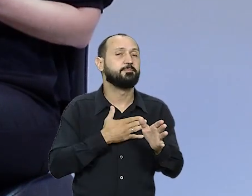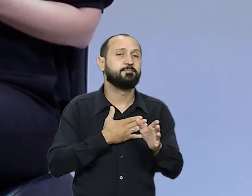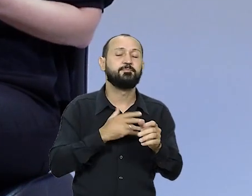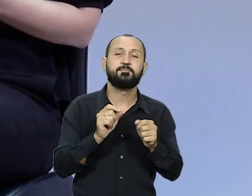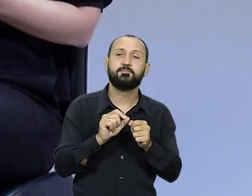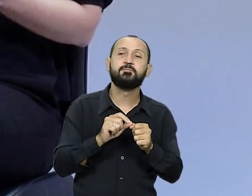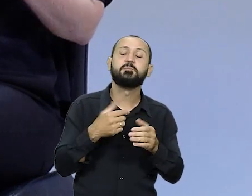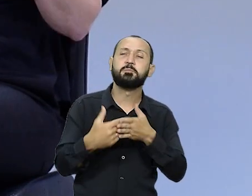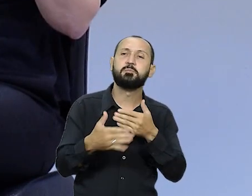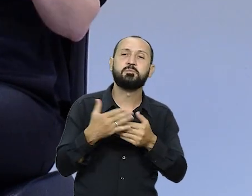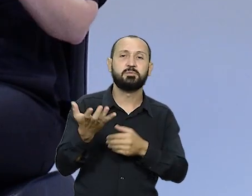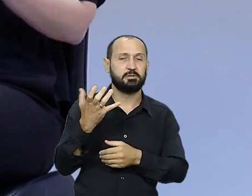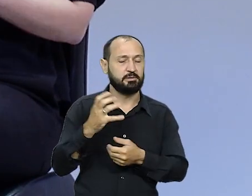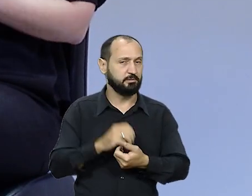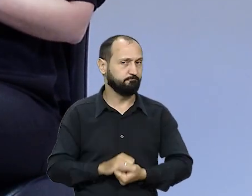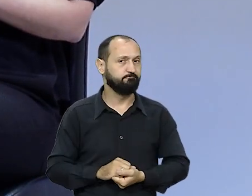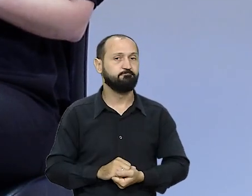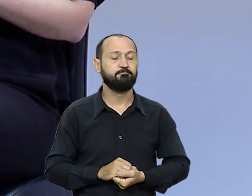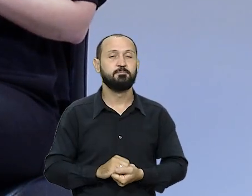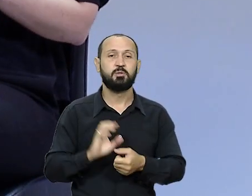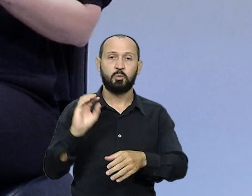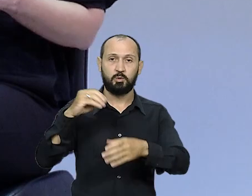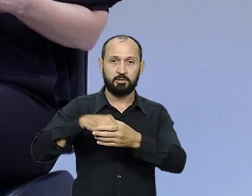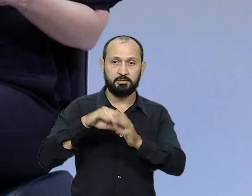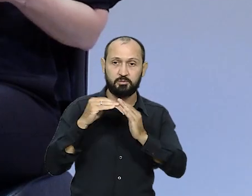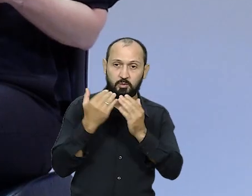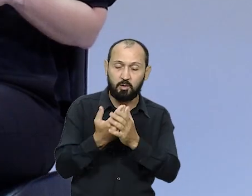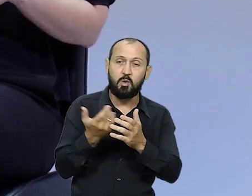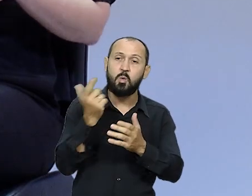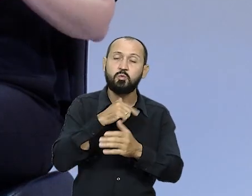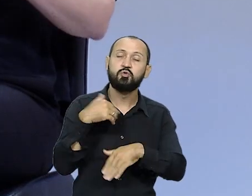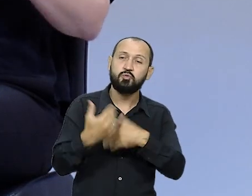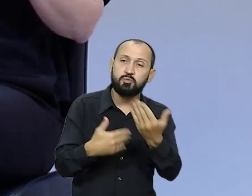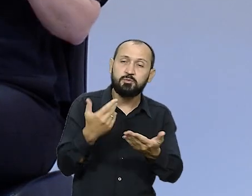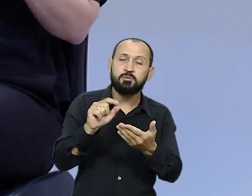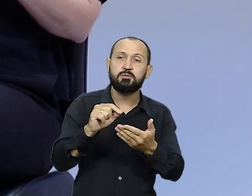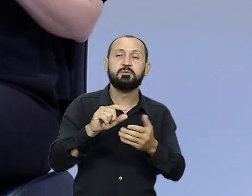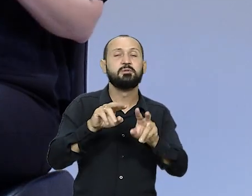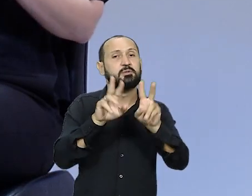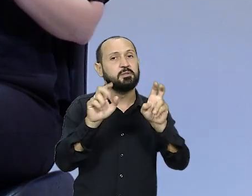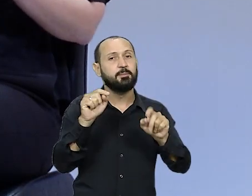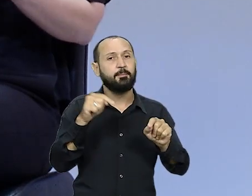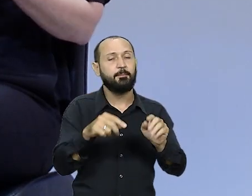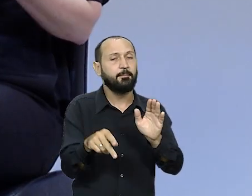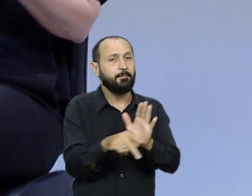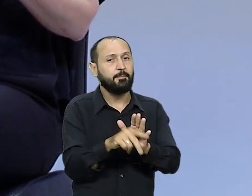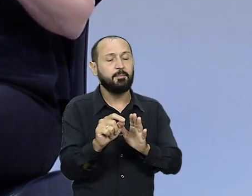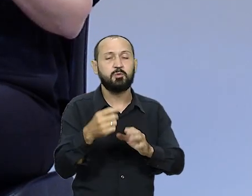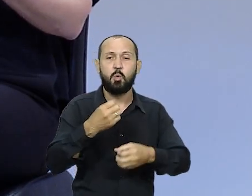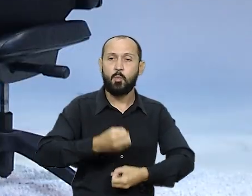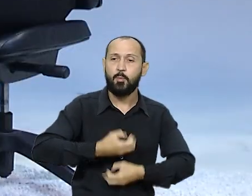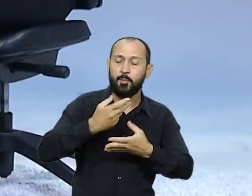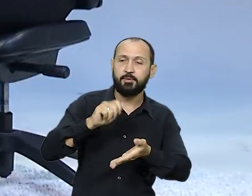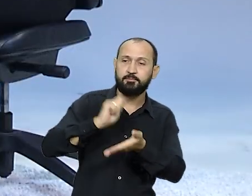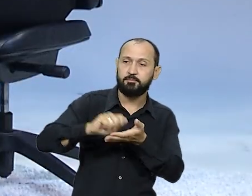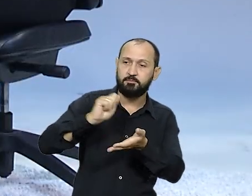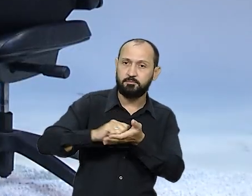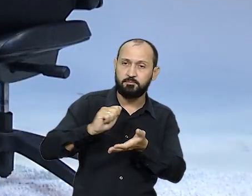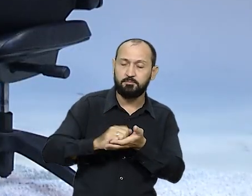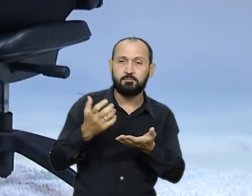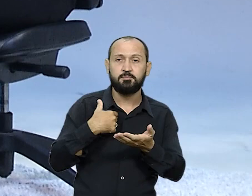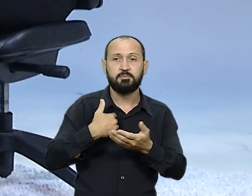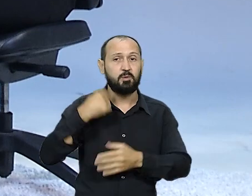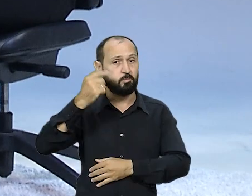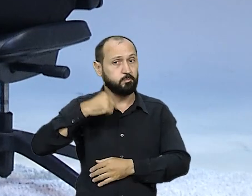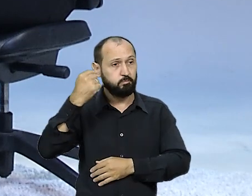branca para fazer aquilo que eu quisesse. Então, dentro da escola, eu pude desenvolver essa questão da poeta, da